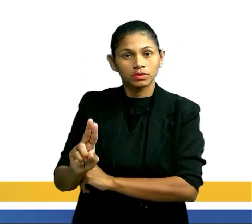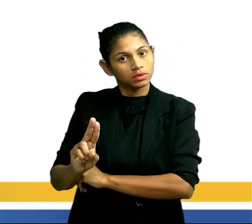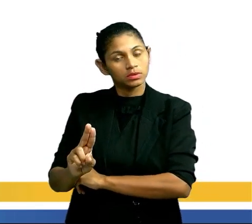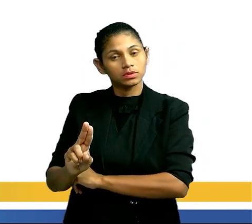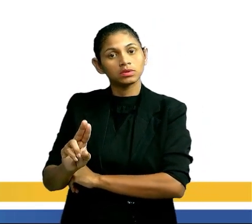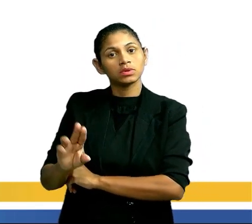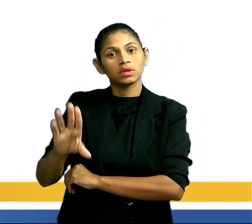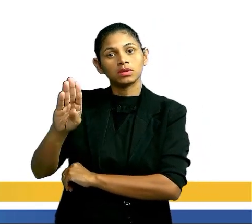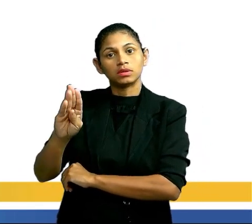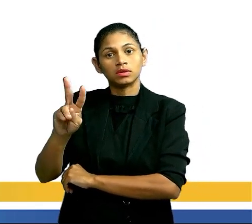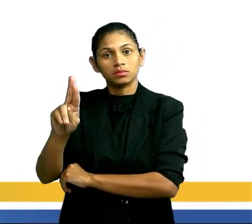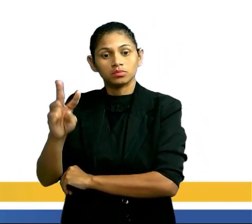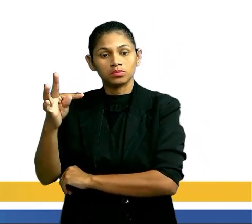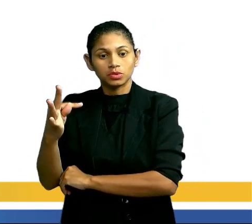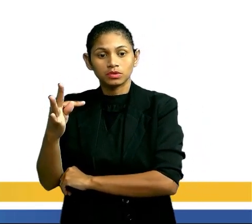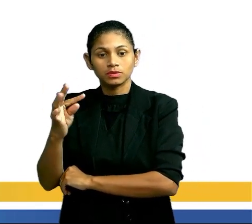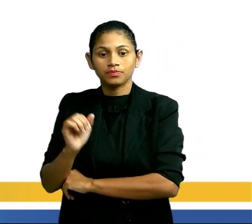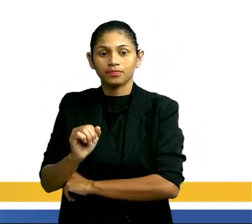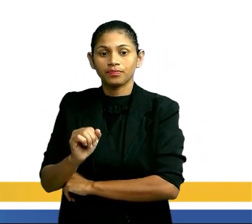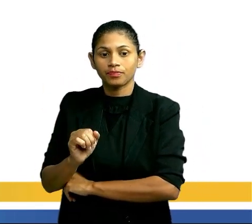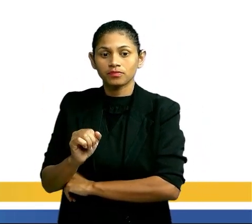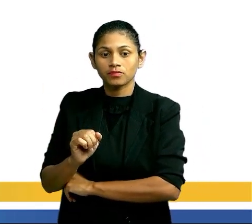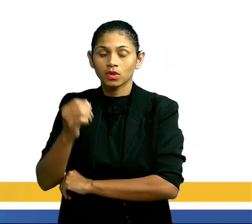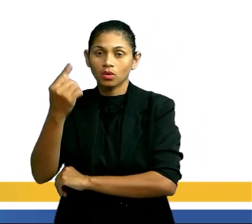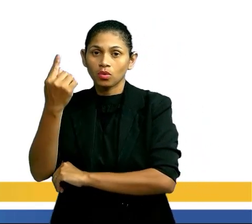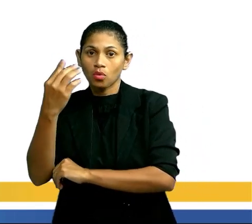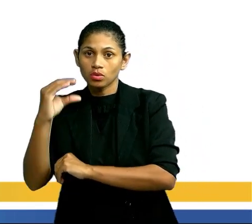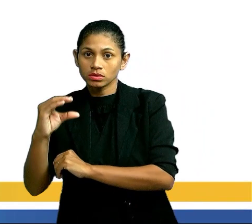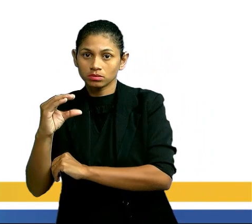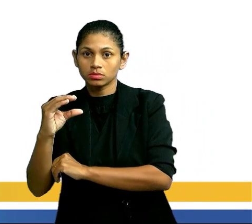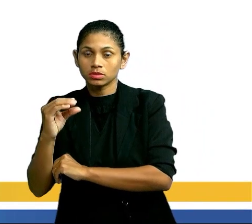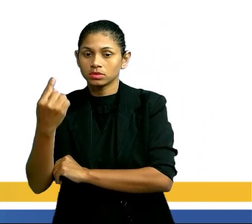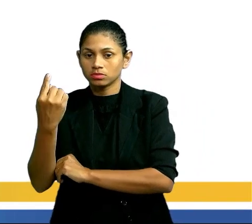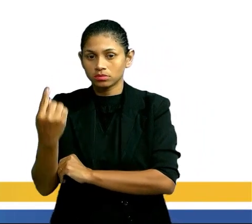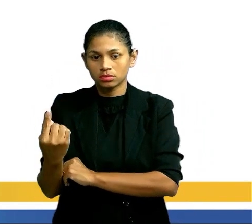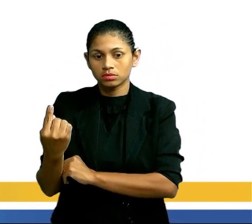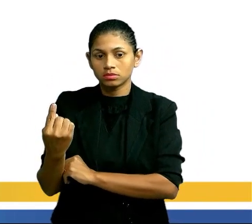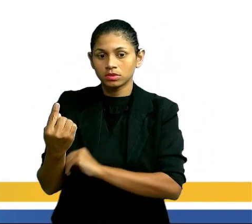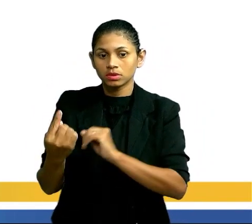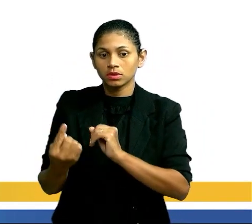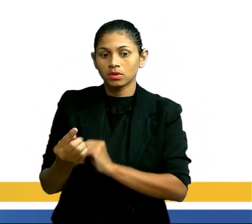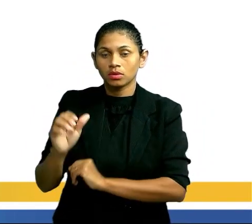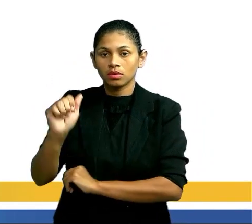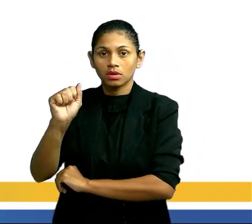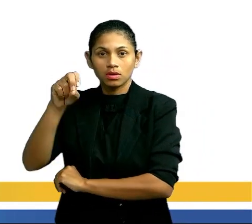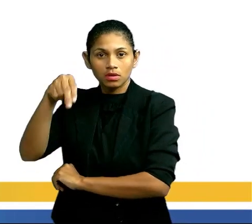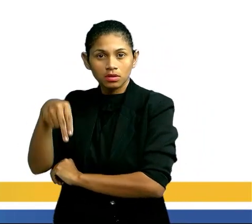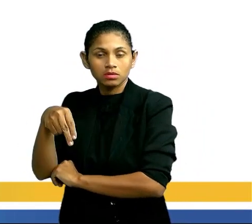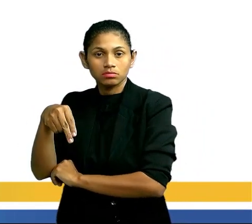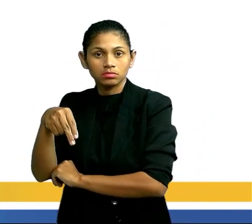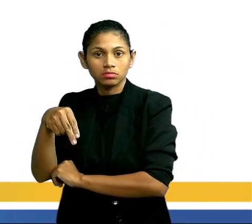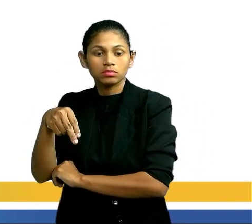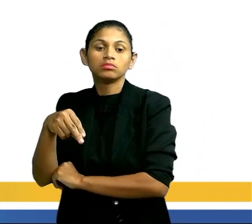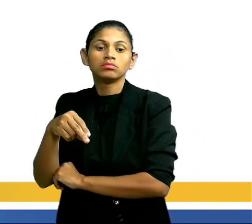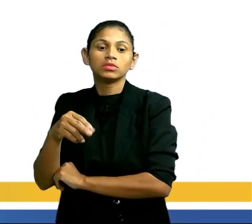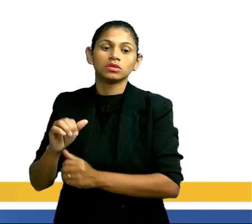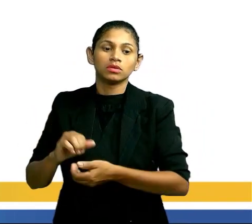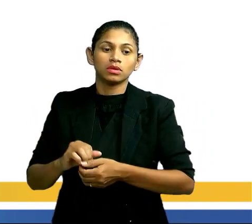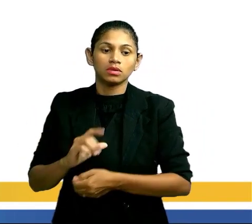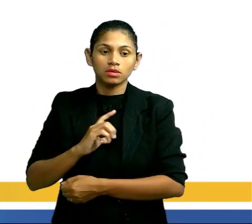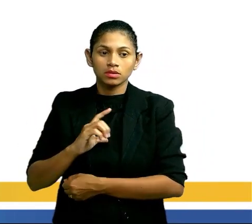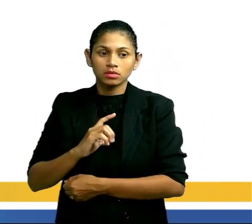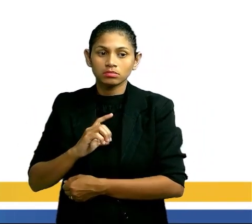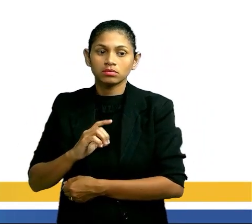está no carbono de número 1, então eu vou ter aí um butanal. Se for 5 carbonos, pentanal, se for